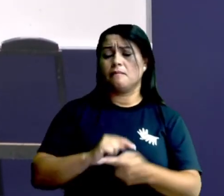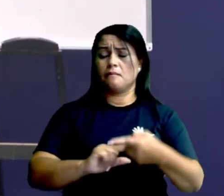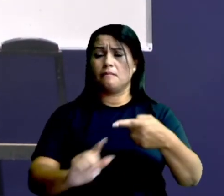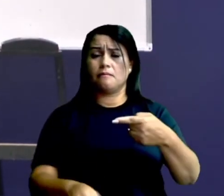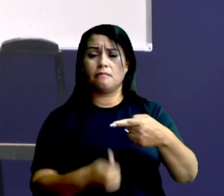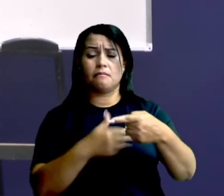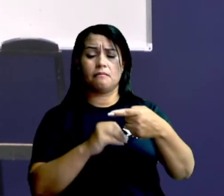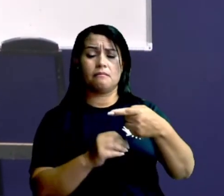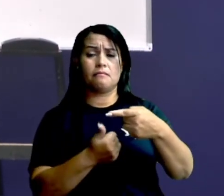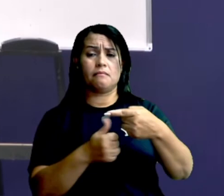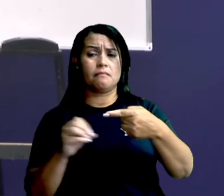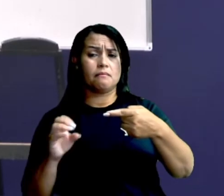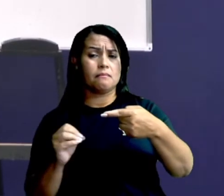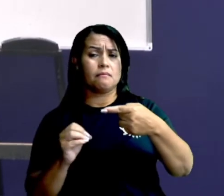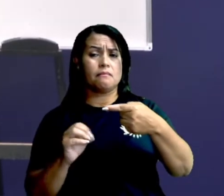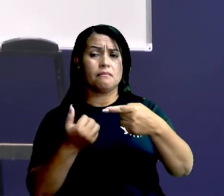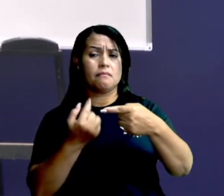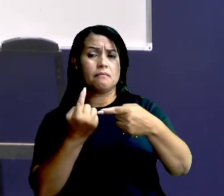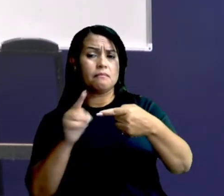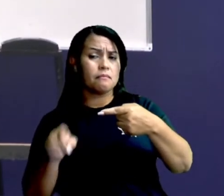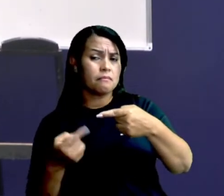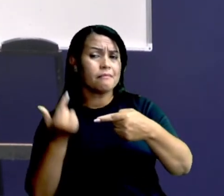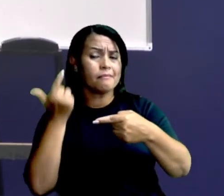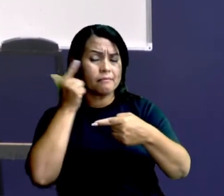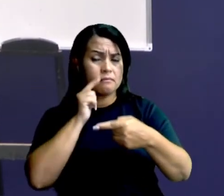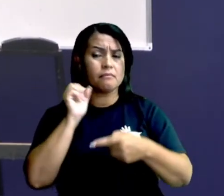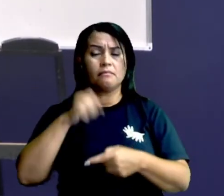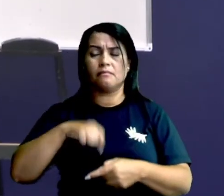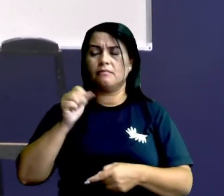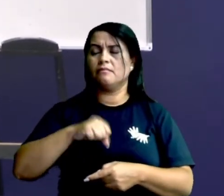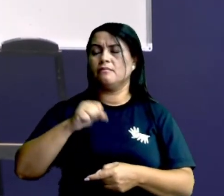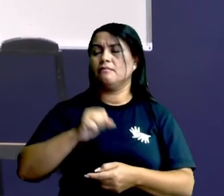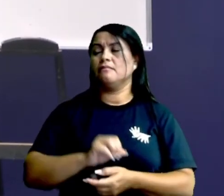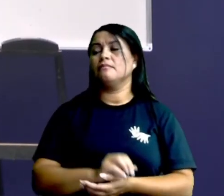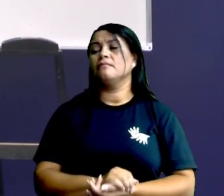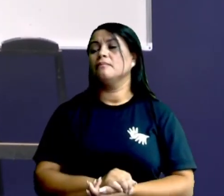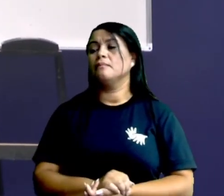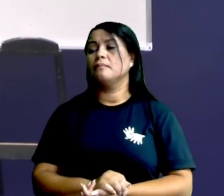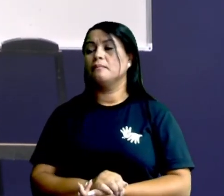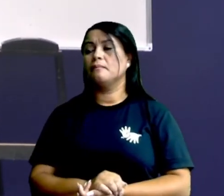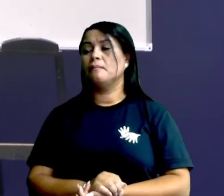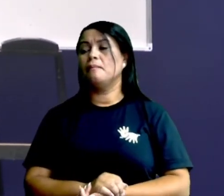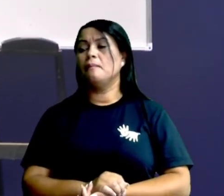nem 1000? Eu consigo transformar em um número decimal? Sim, vamos ver.